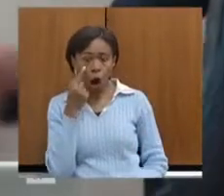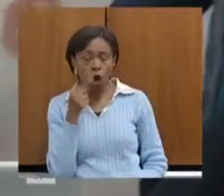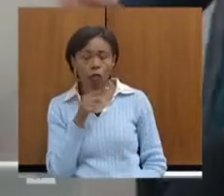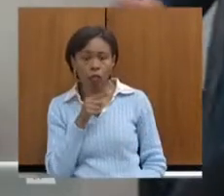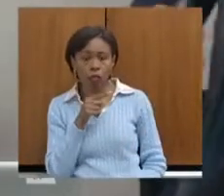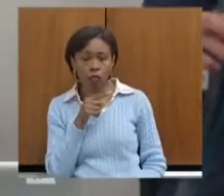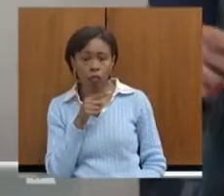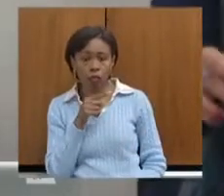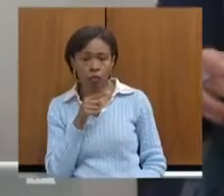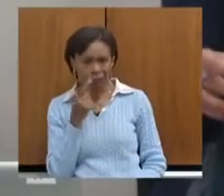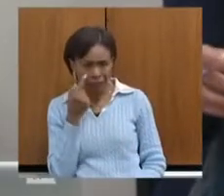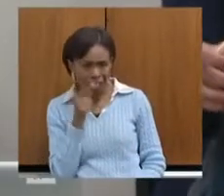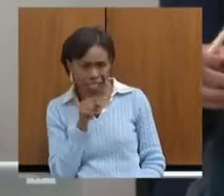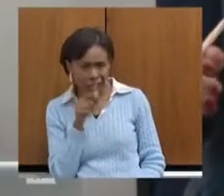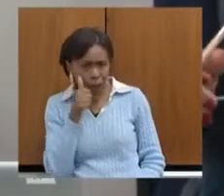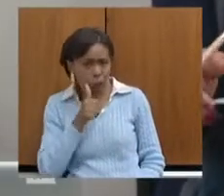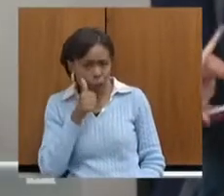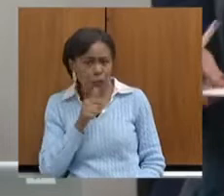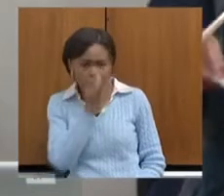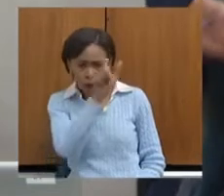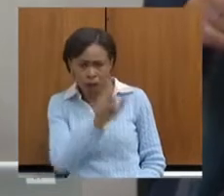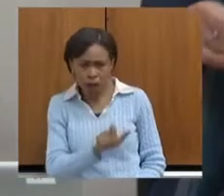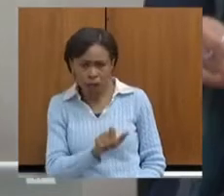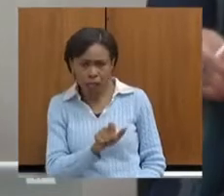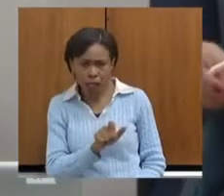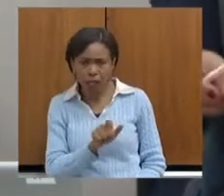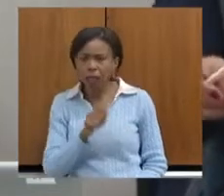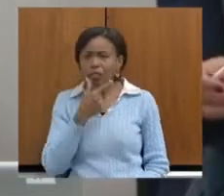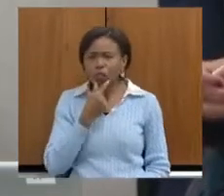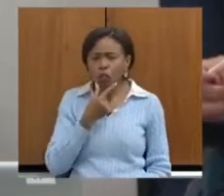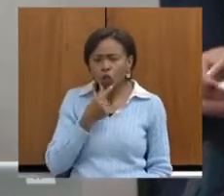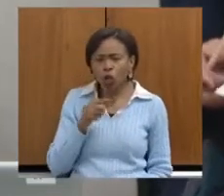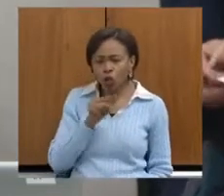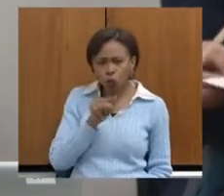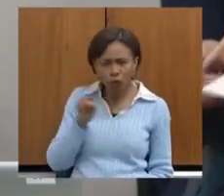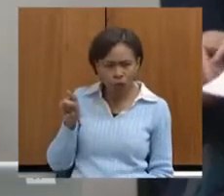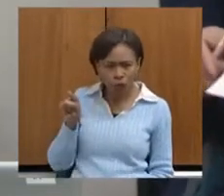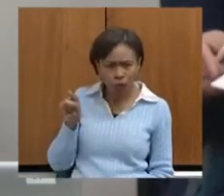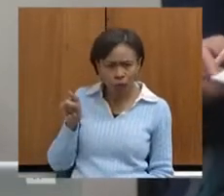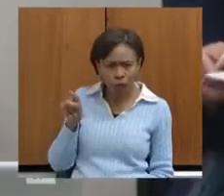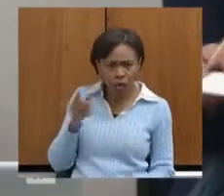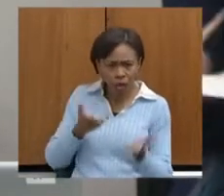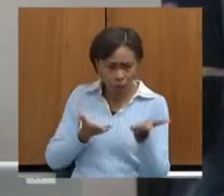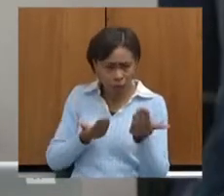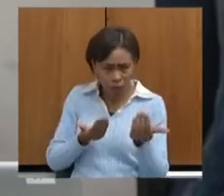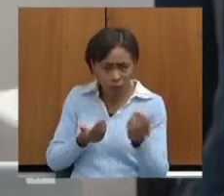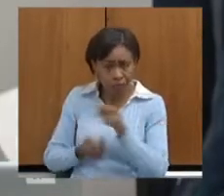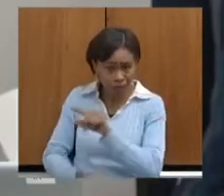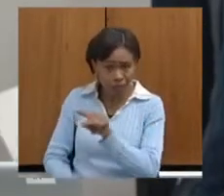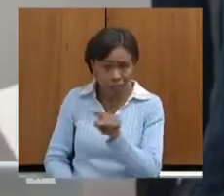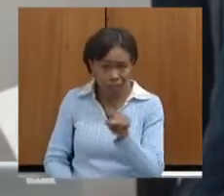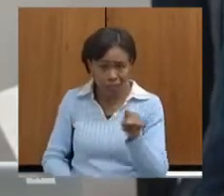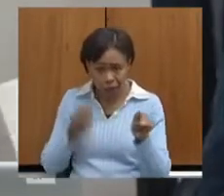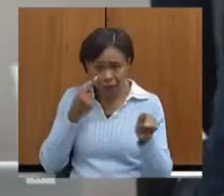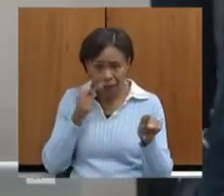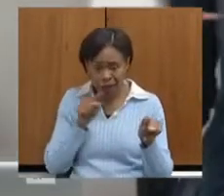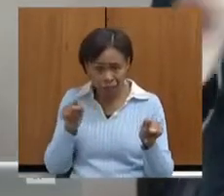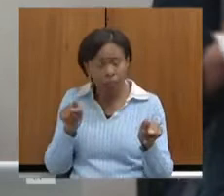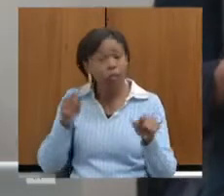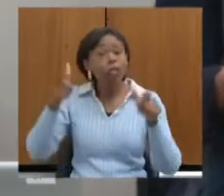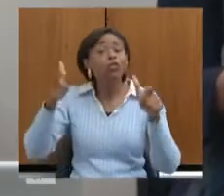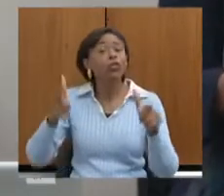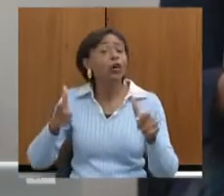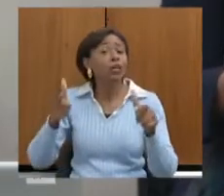tá vendo aquelas senhoras aqueles moços aqueles rapazes eles são todos de uma